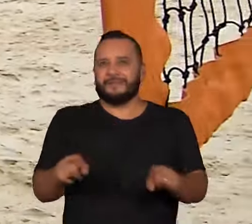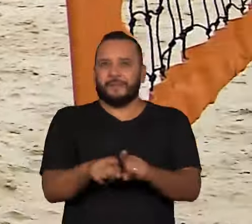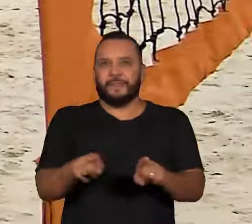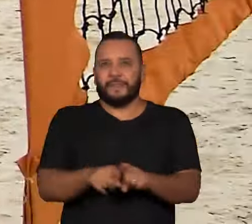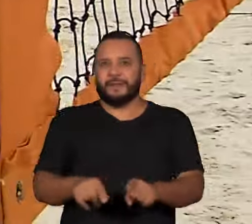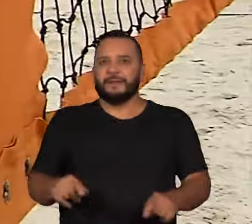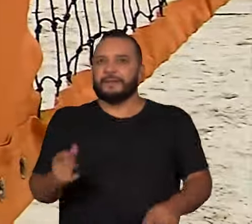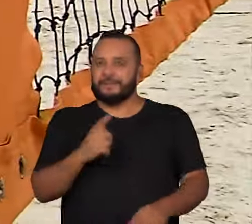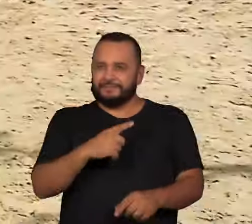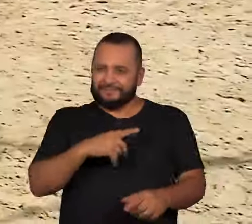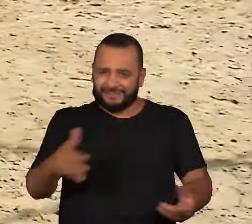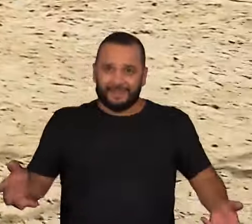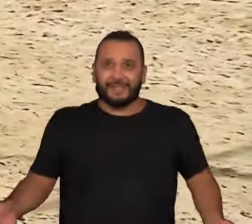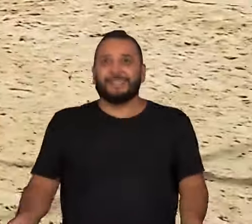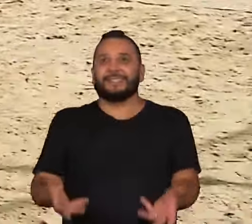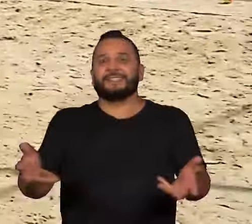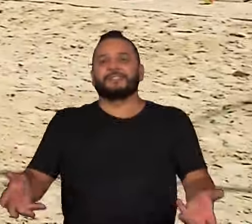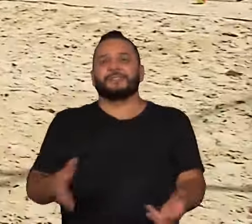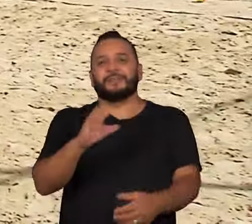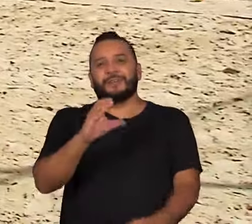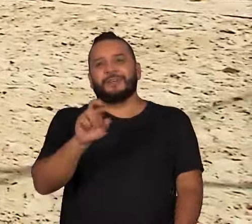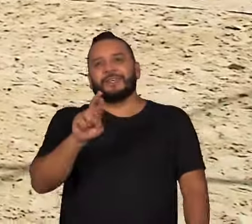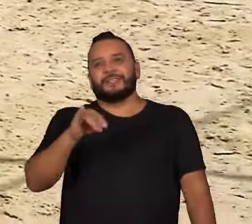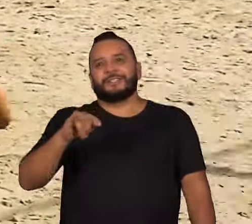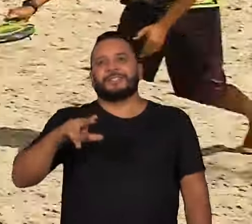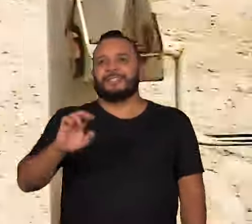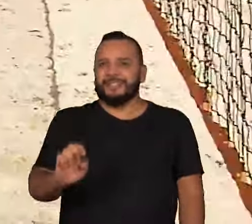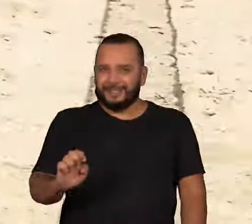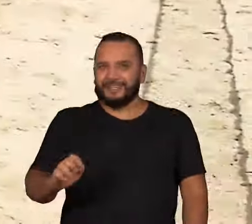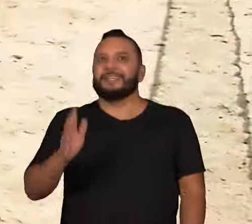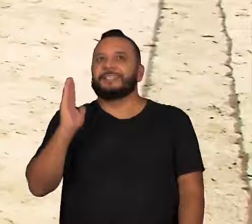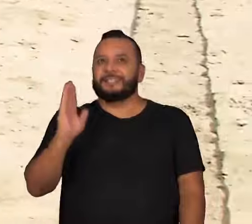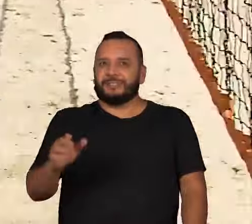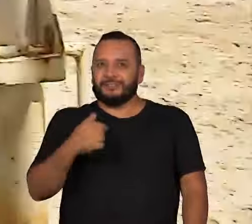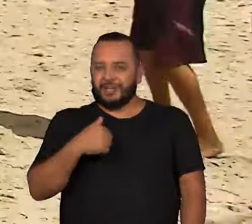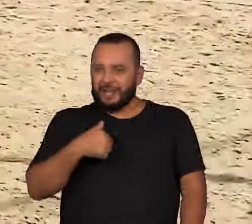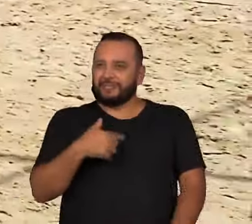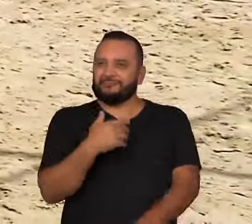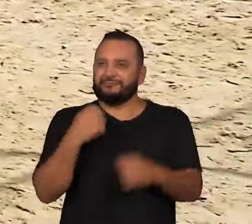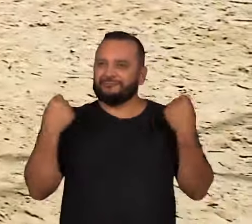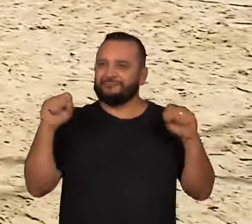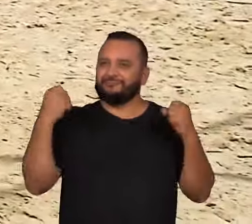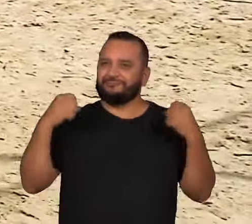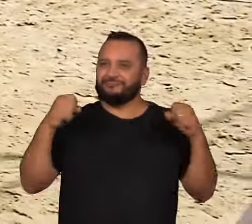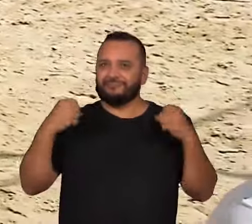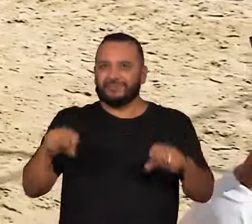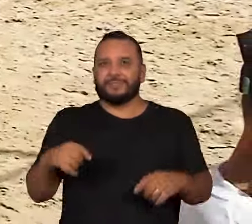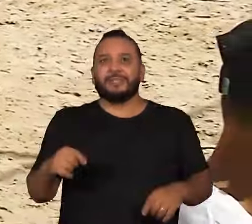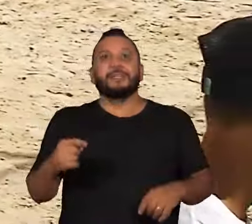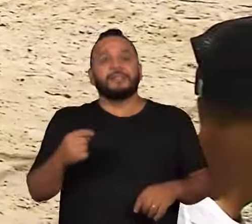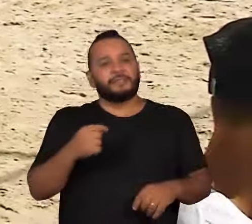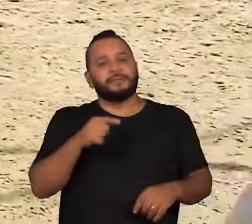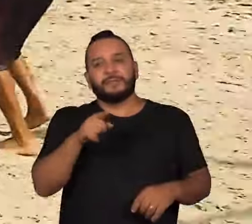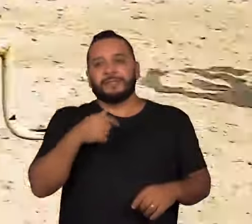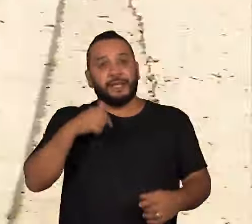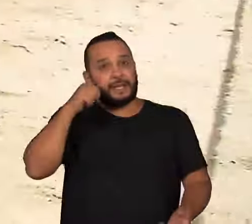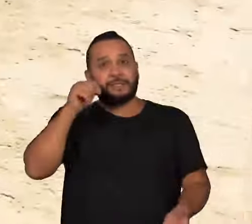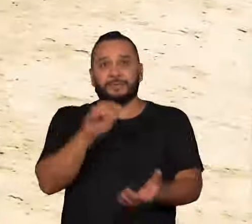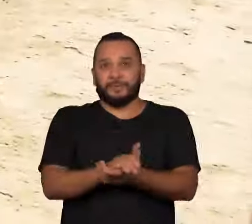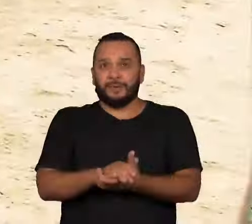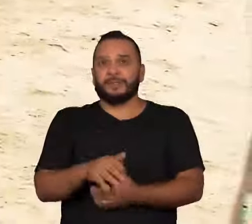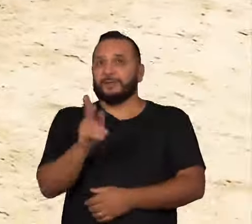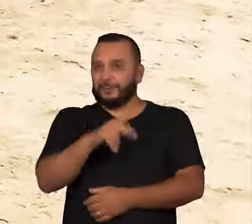Incentivo é o que não falta para a Cristiane praticar exercício físico. Ser esposa do professor tira um pouco